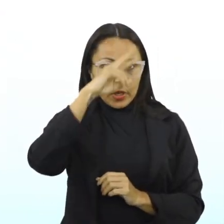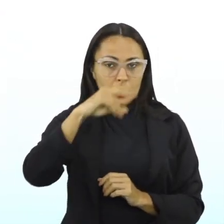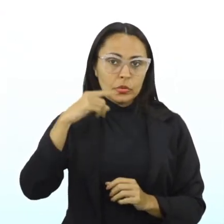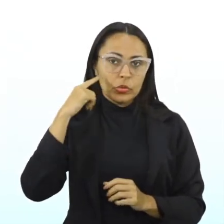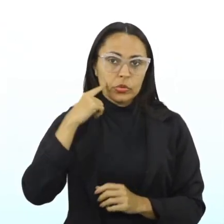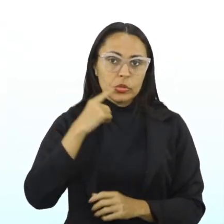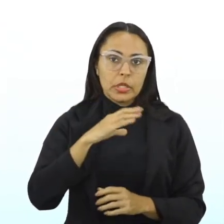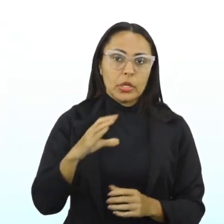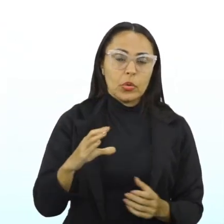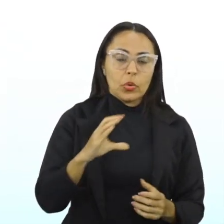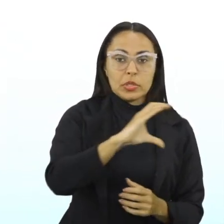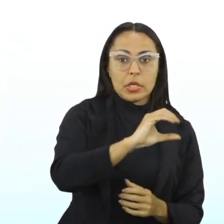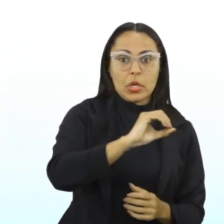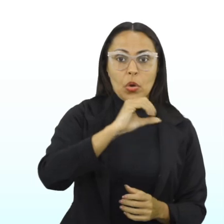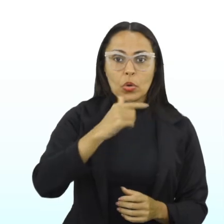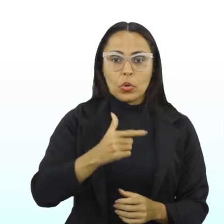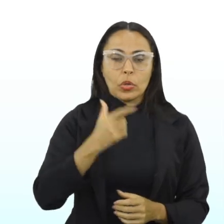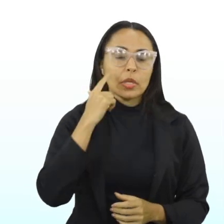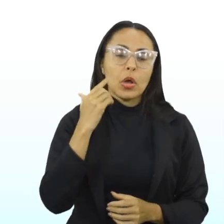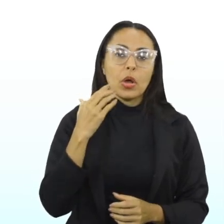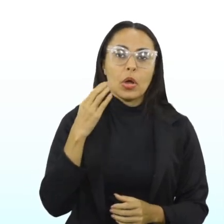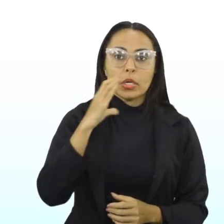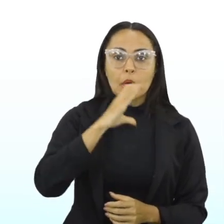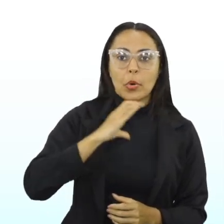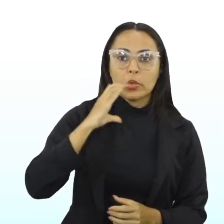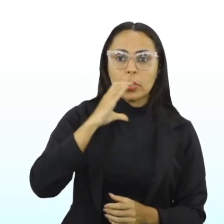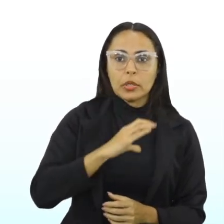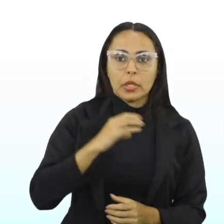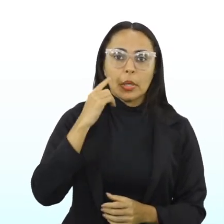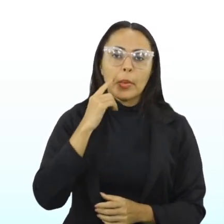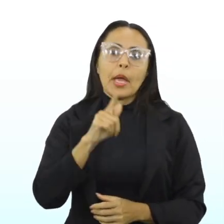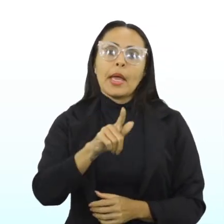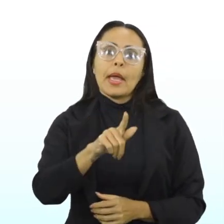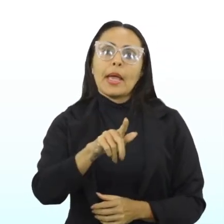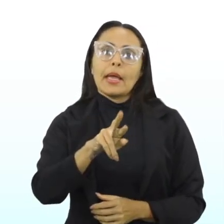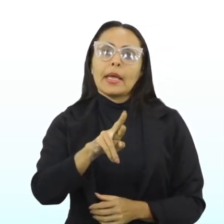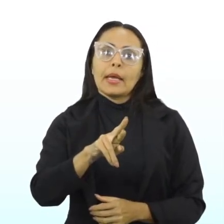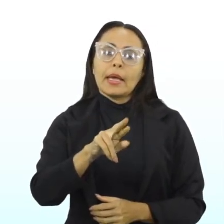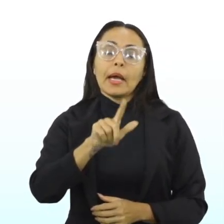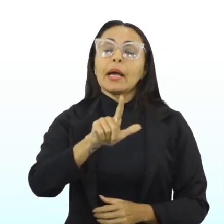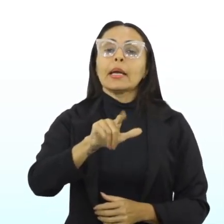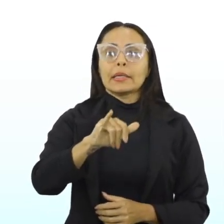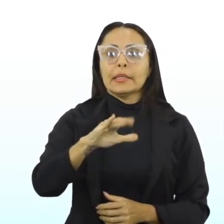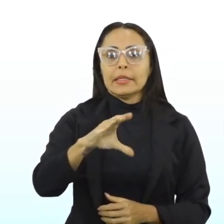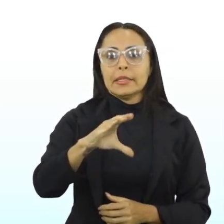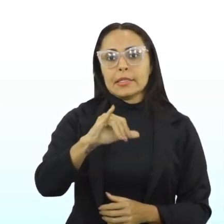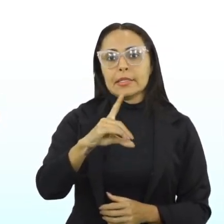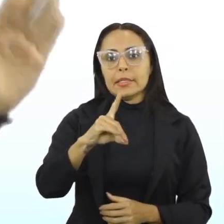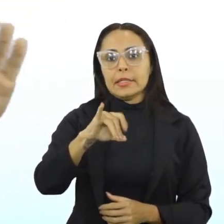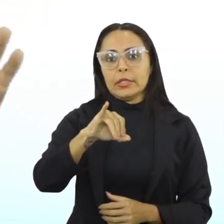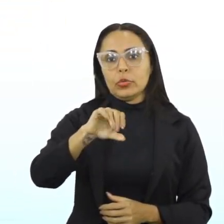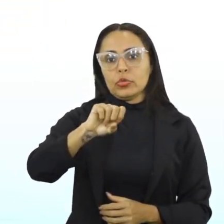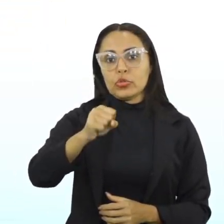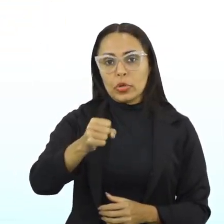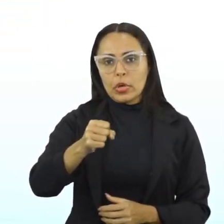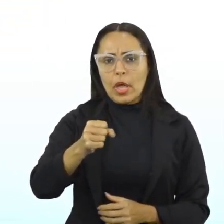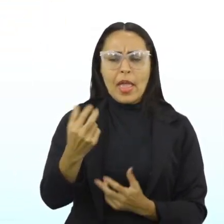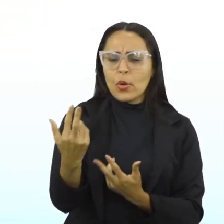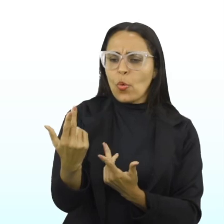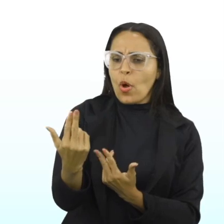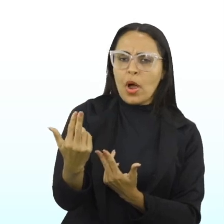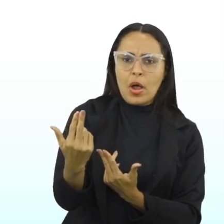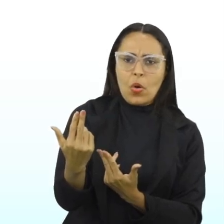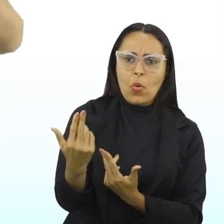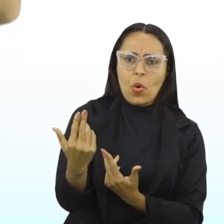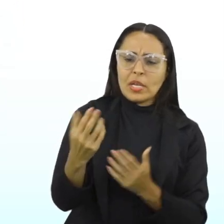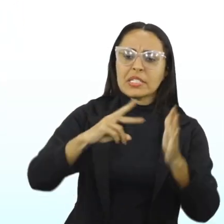os carboidratos vocês também podem encontrar por aí como glicídios, tá? Glicídio e carboidrato é a mesma coisa, é